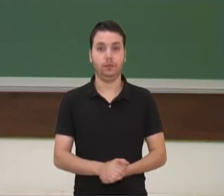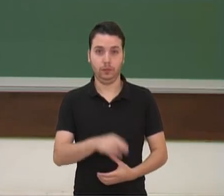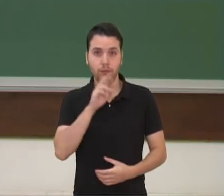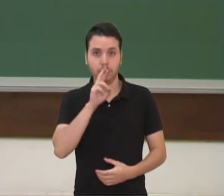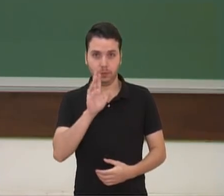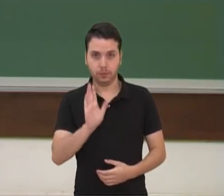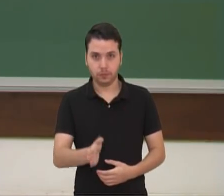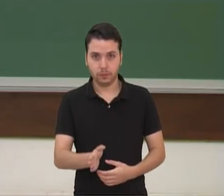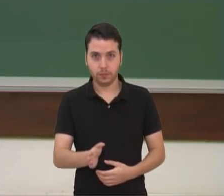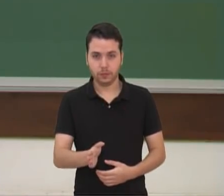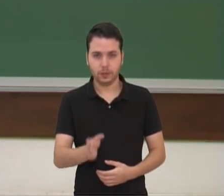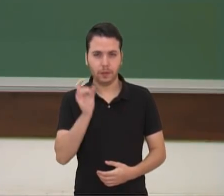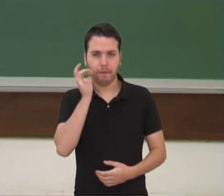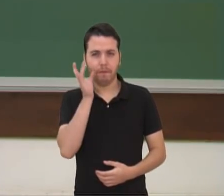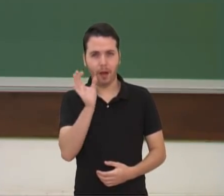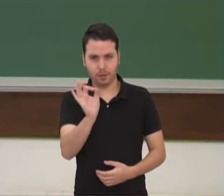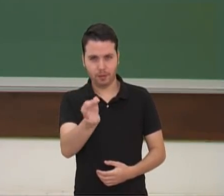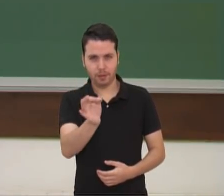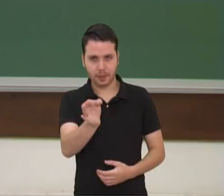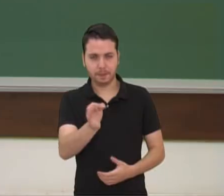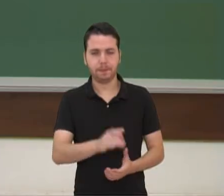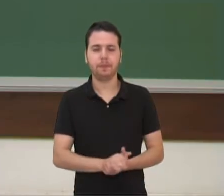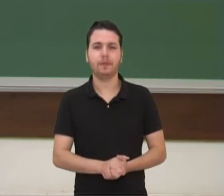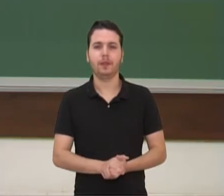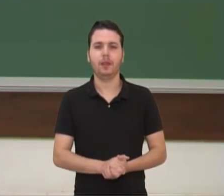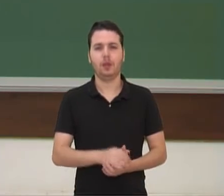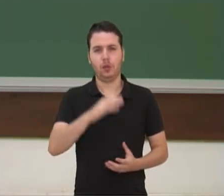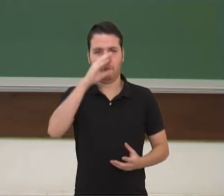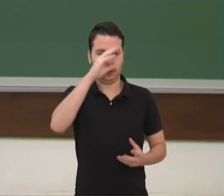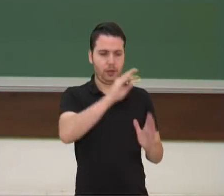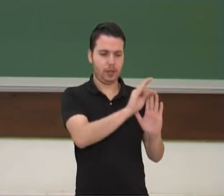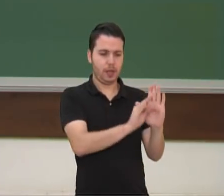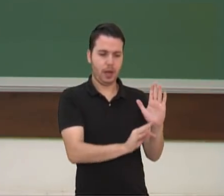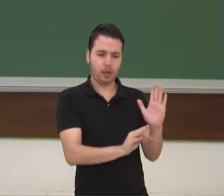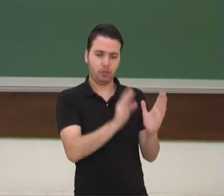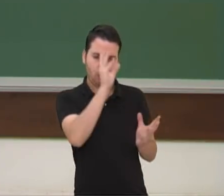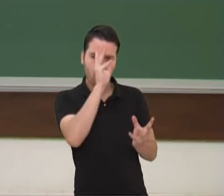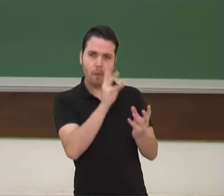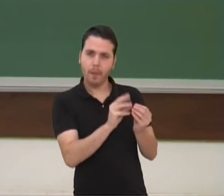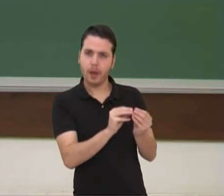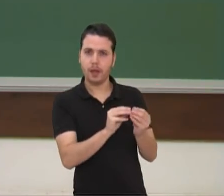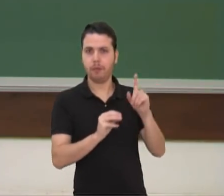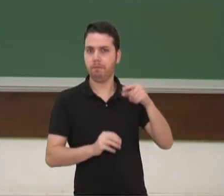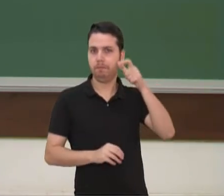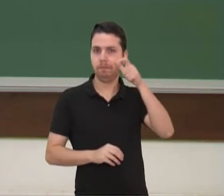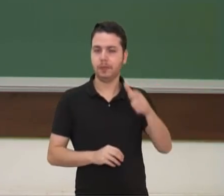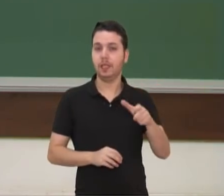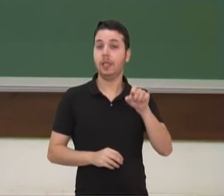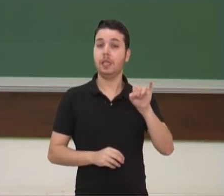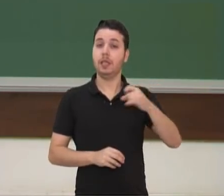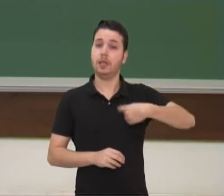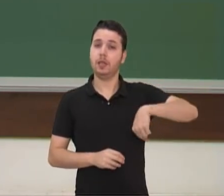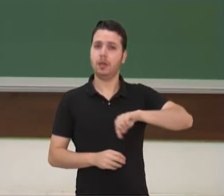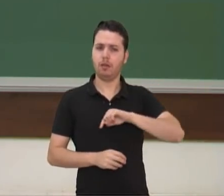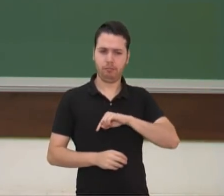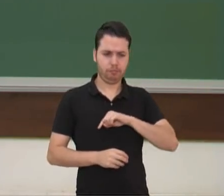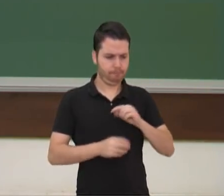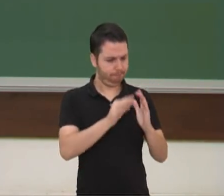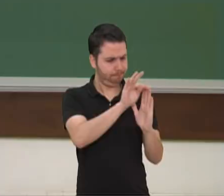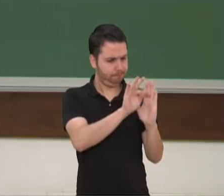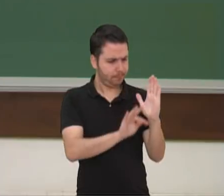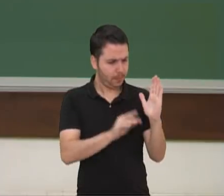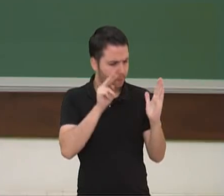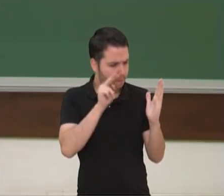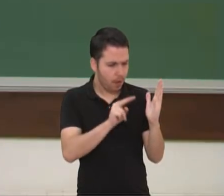Respondeu? Tava fácil, né? Interpretação de texto é uma coisa muito interessante. Se a gente vai para o texto, a gente